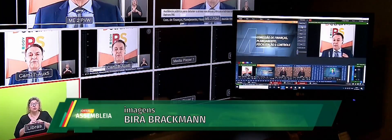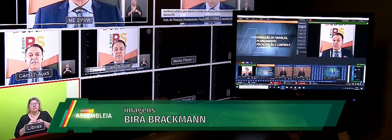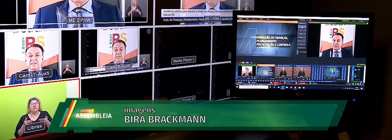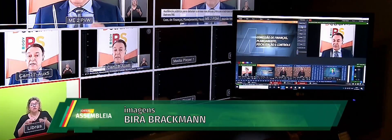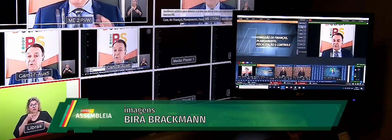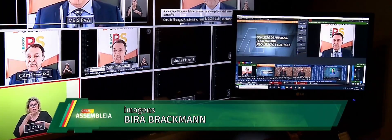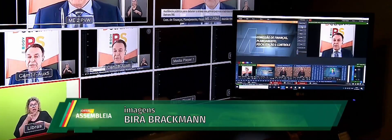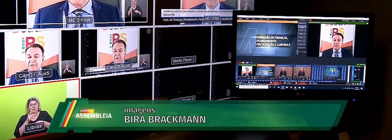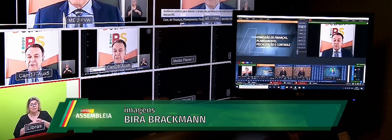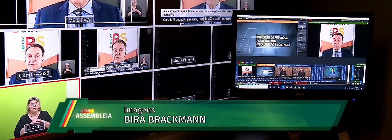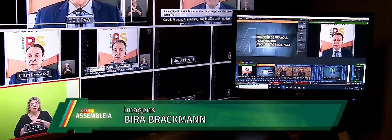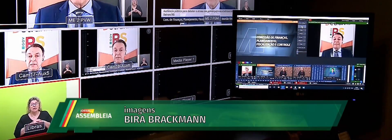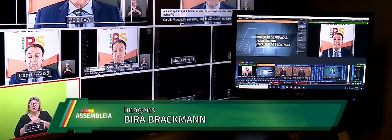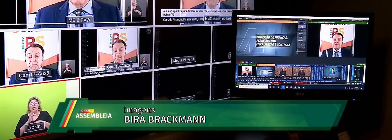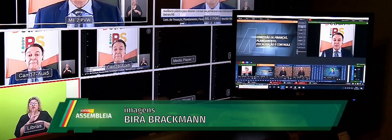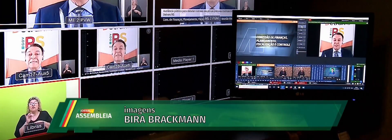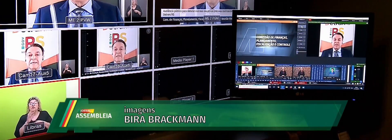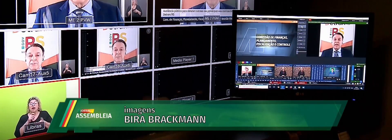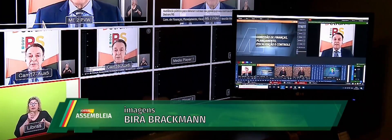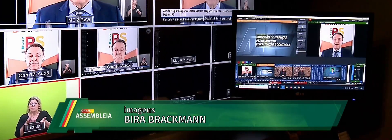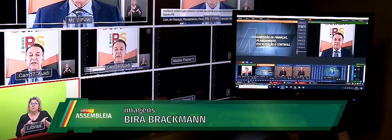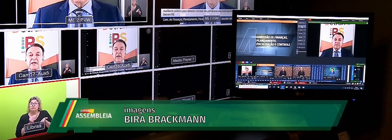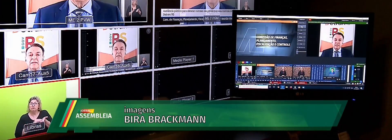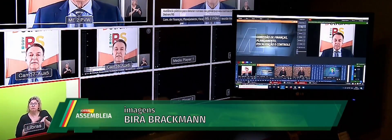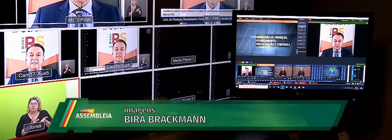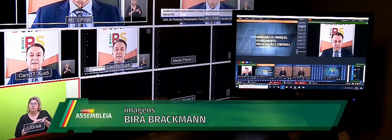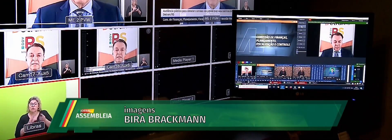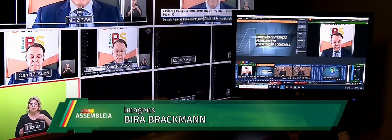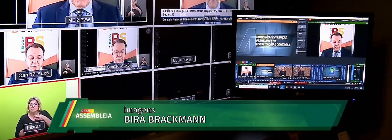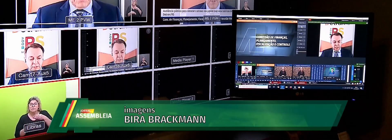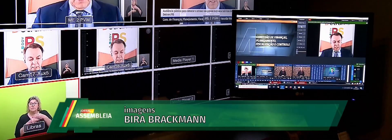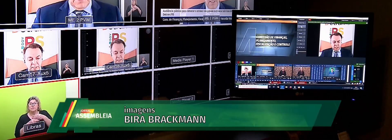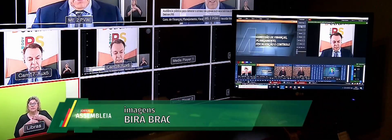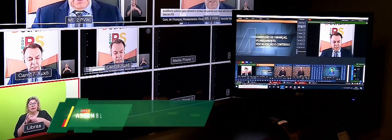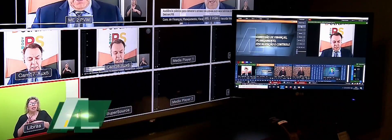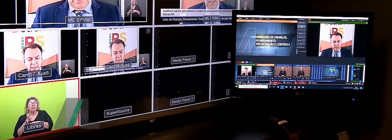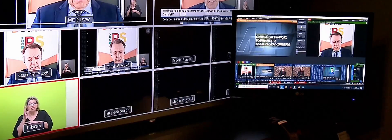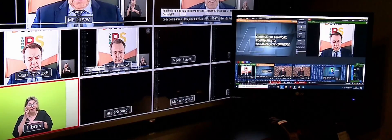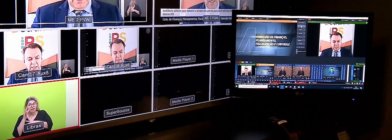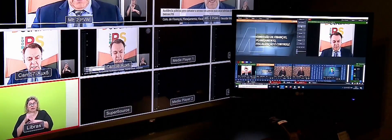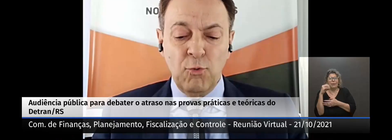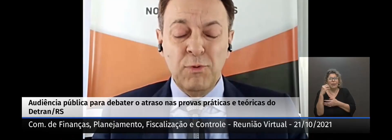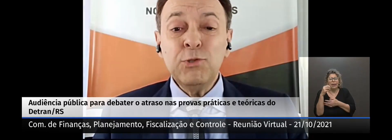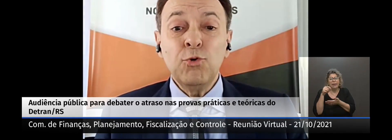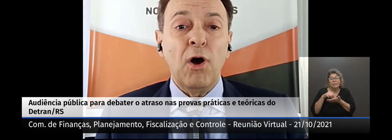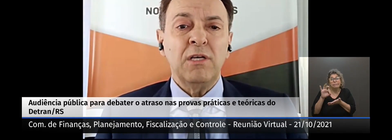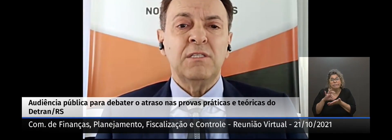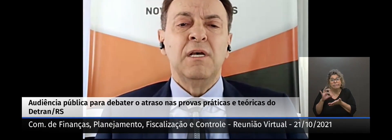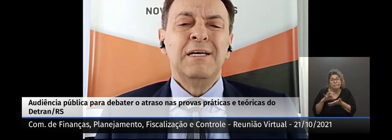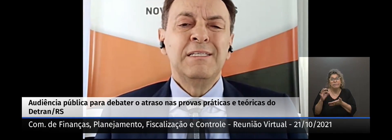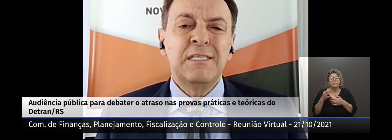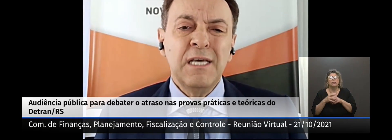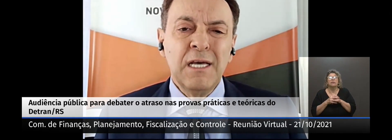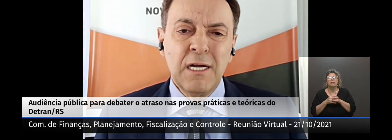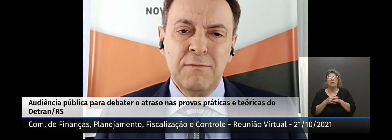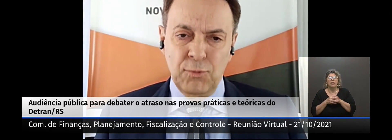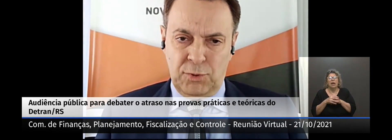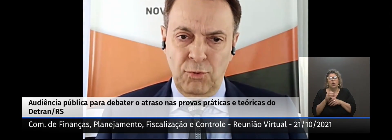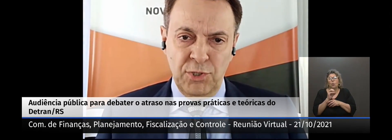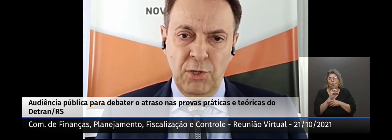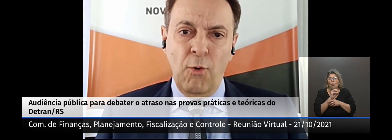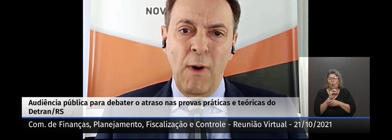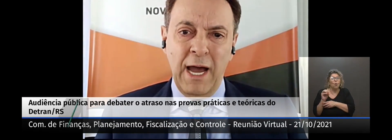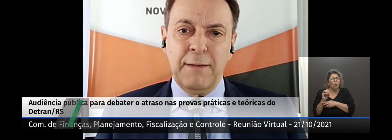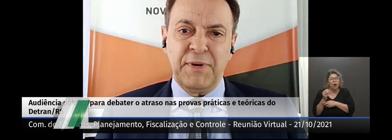acabaram também reduzindo a frequência das provas práticas como forma de protesto pela falta de reajuste salarial